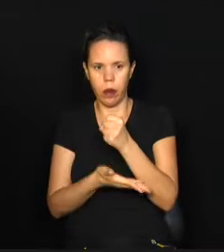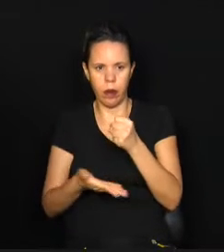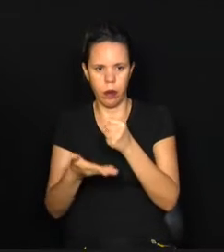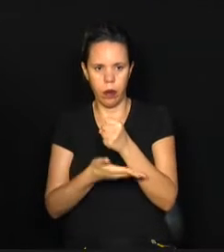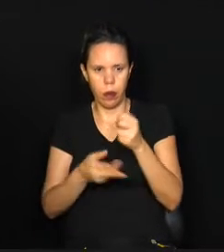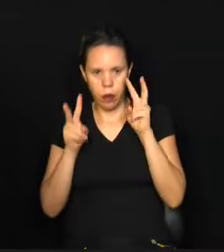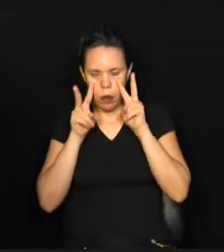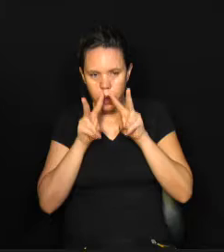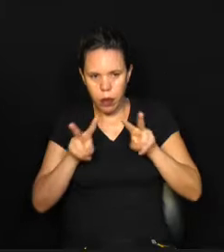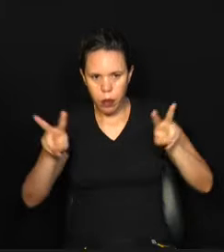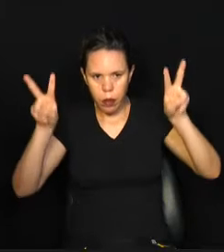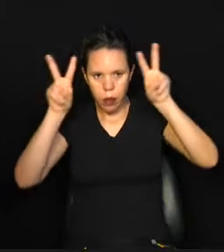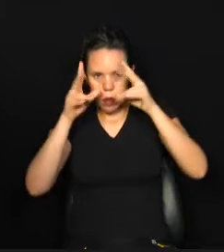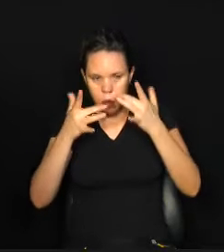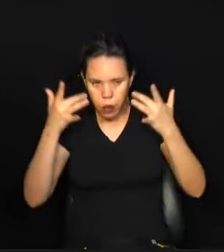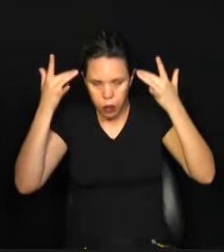visão,